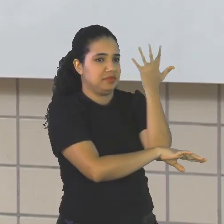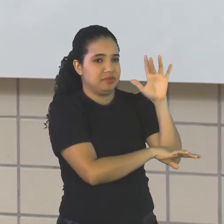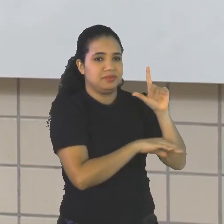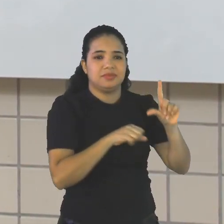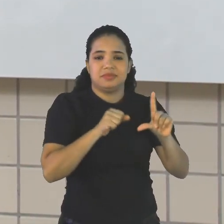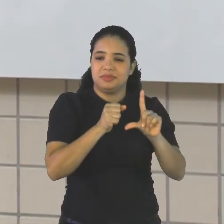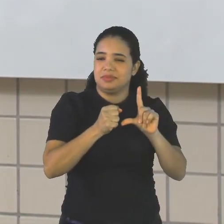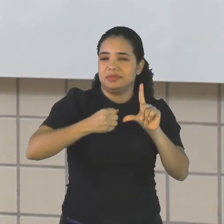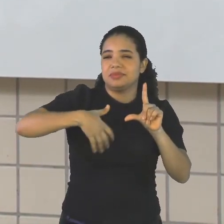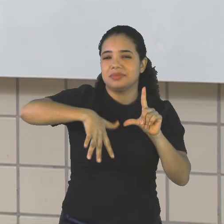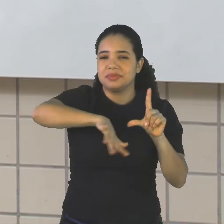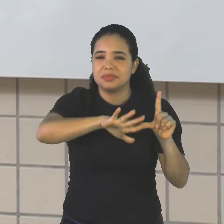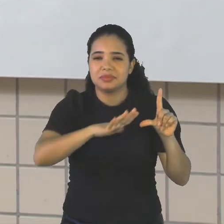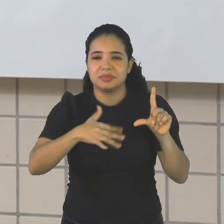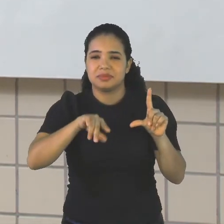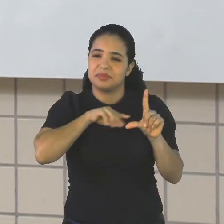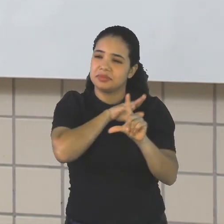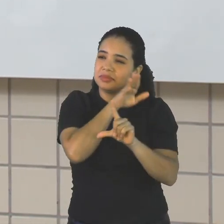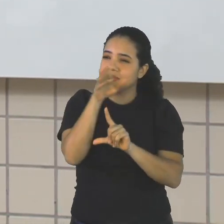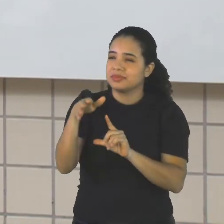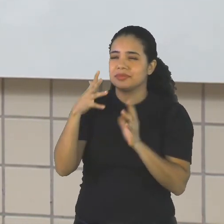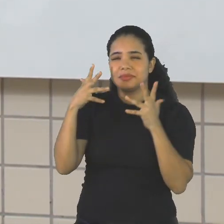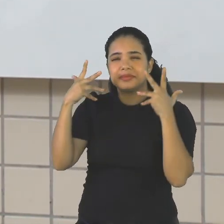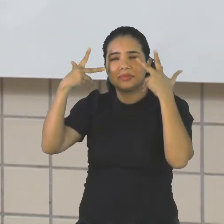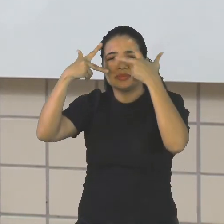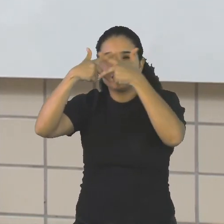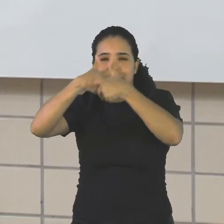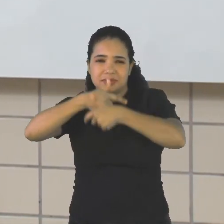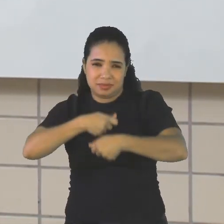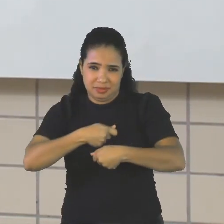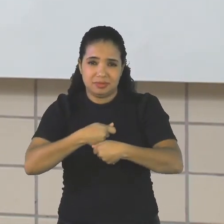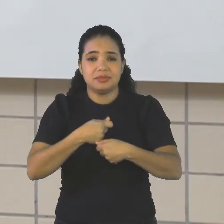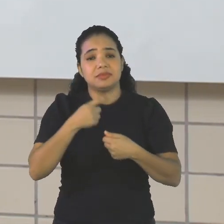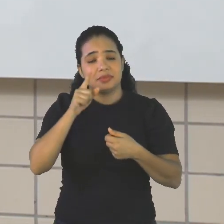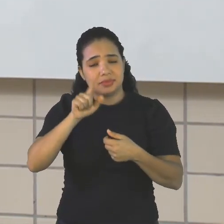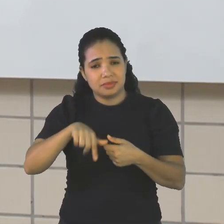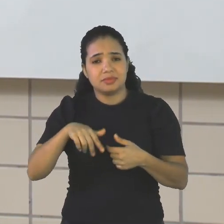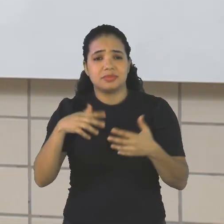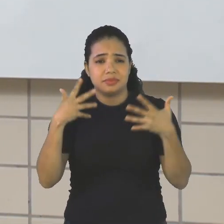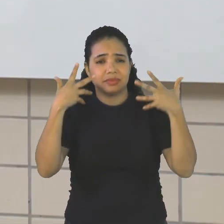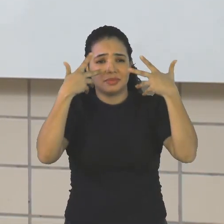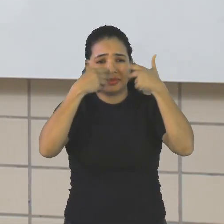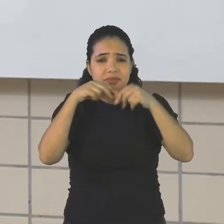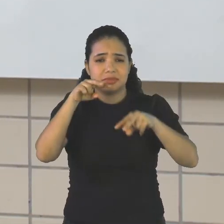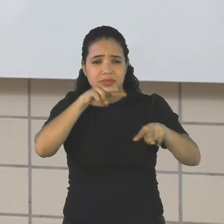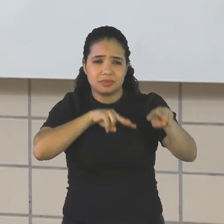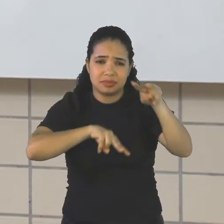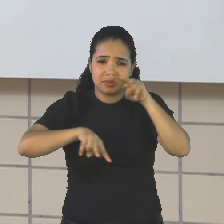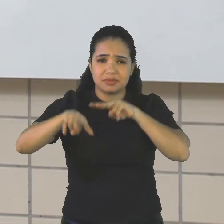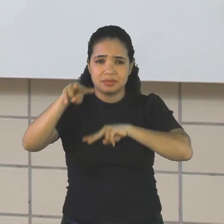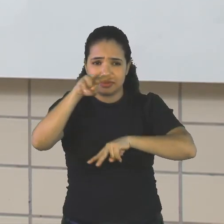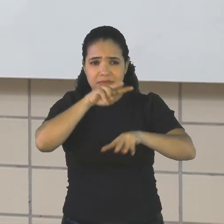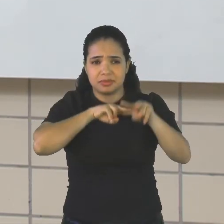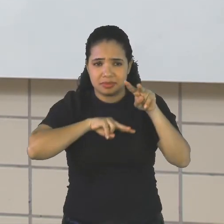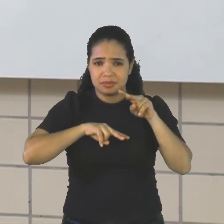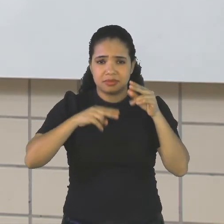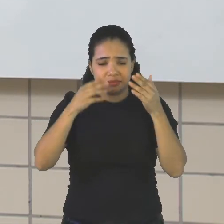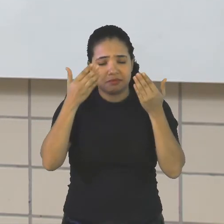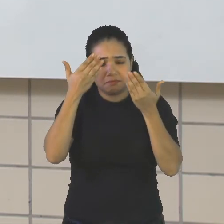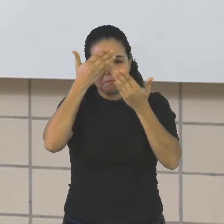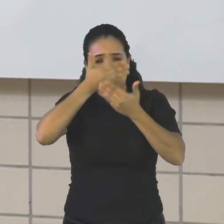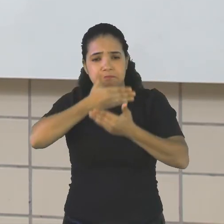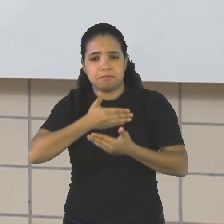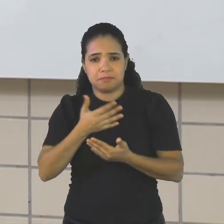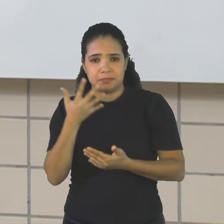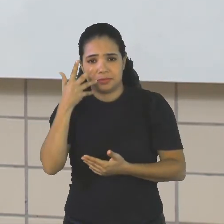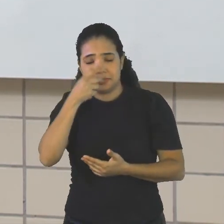bonito as belezas do Jalapão, que é um motivo estético, né? além de ser um dever ético nosso, a gente